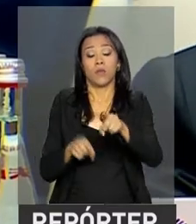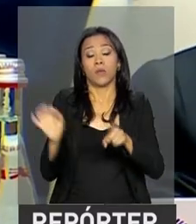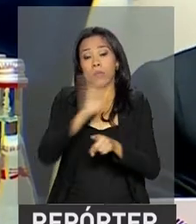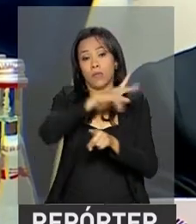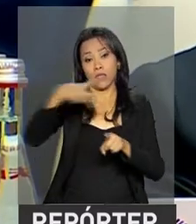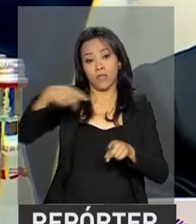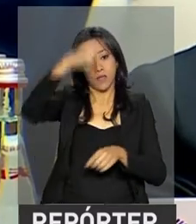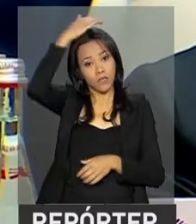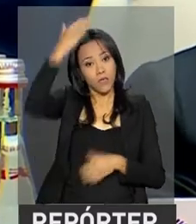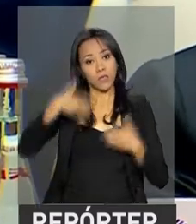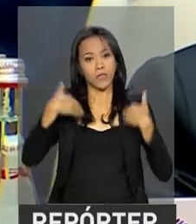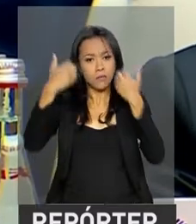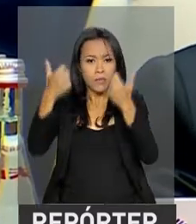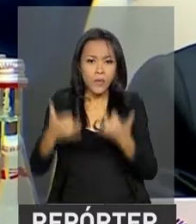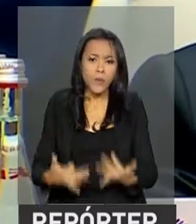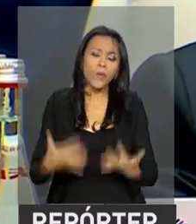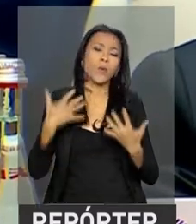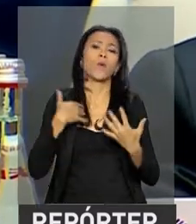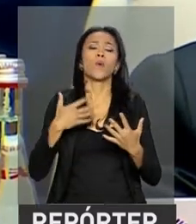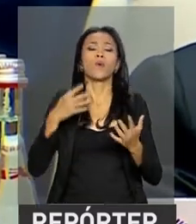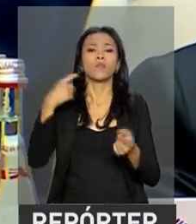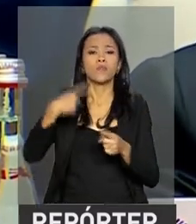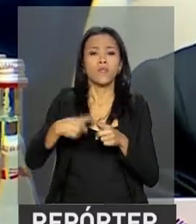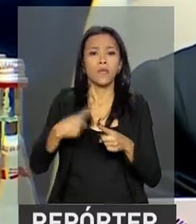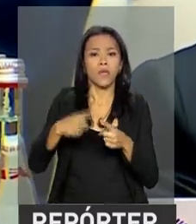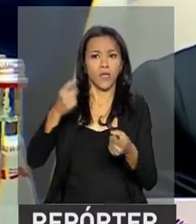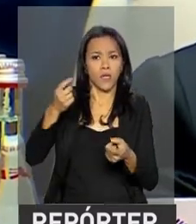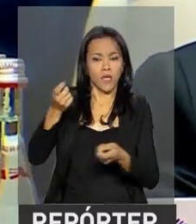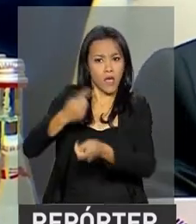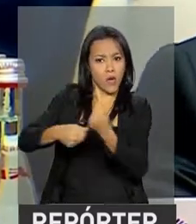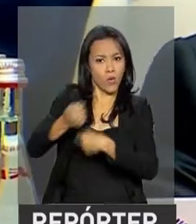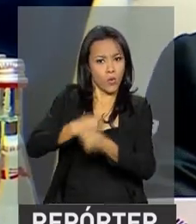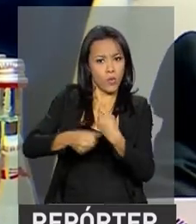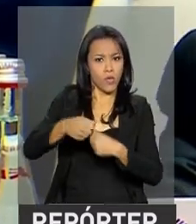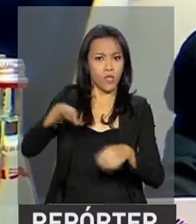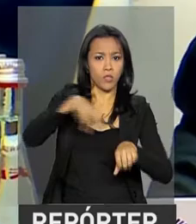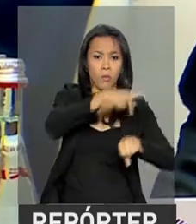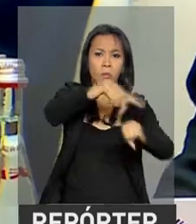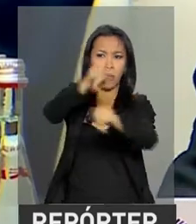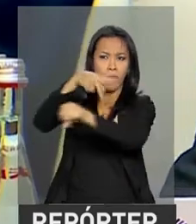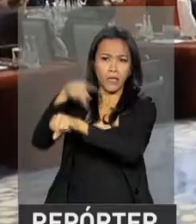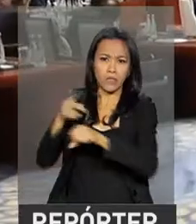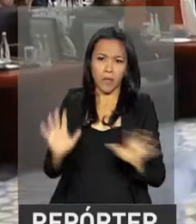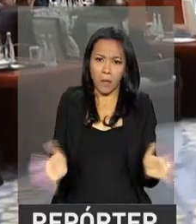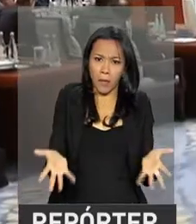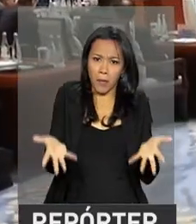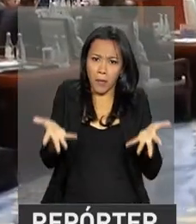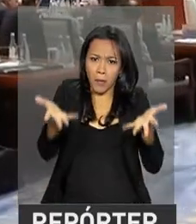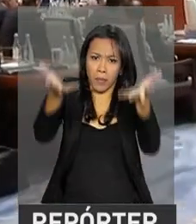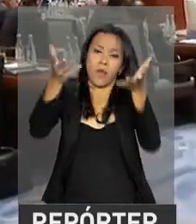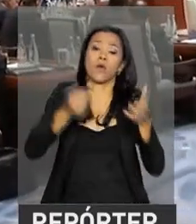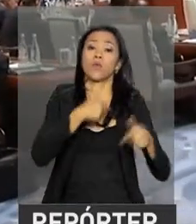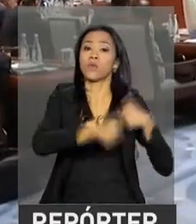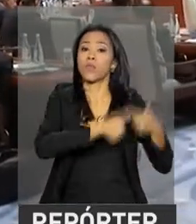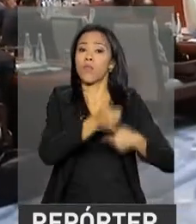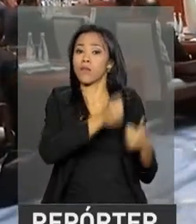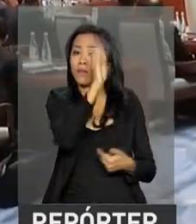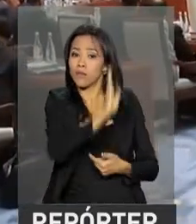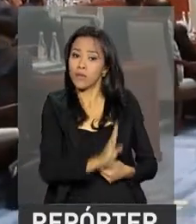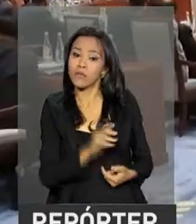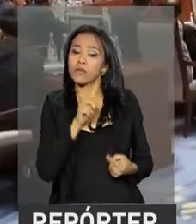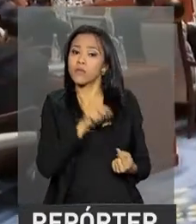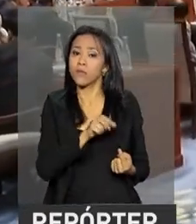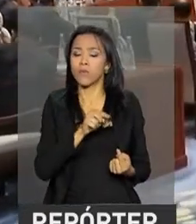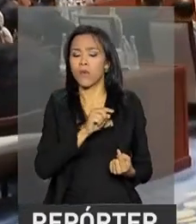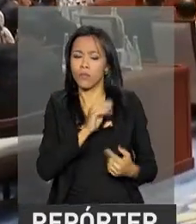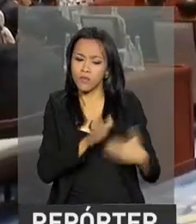durante o diálogo com economias emergentes e países em desenvolvimento o trabalho que vem sendo feito no Brasil para a promoção de